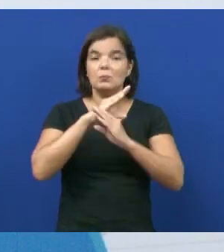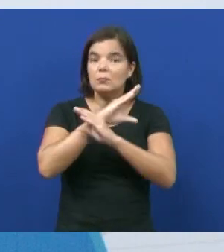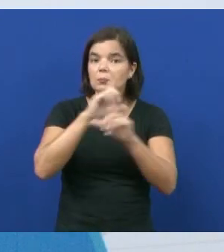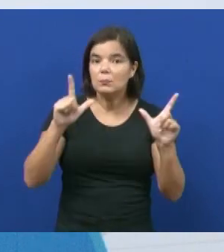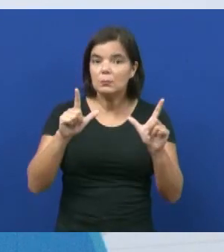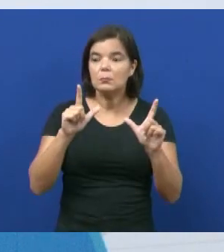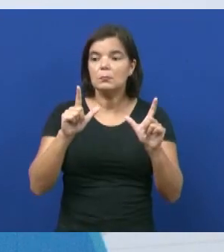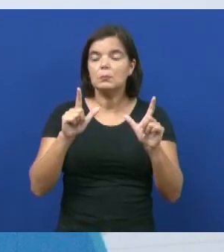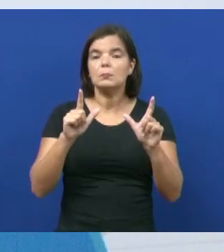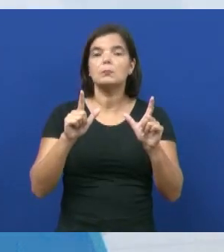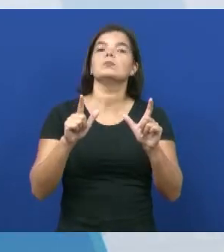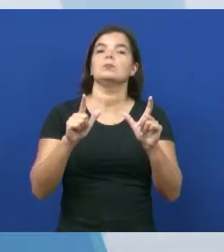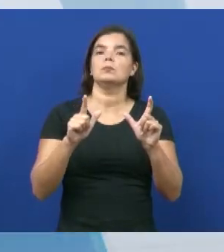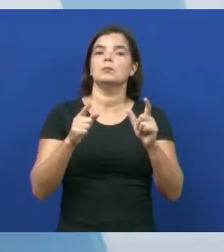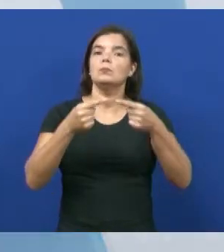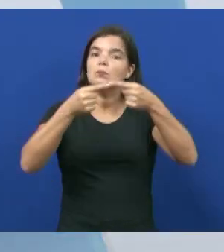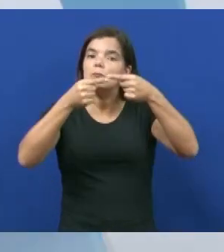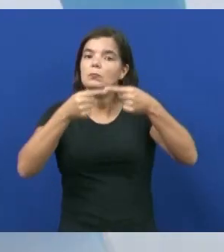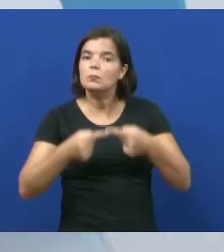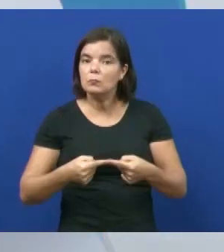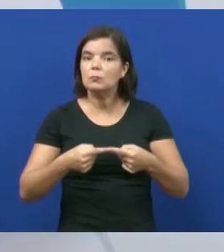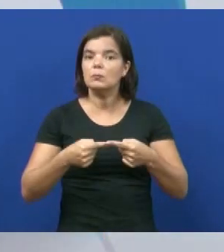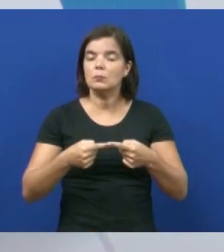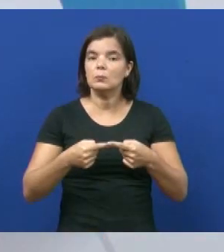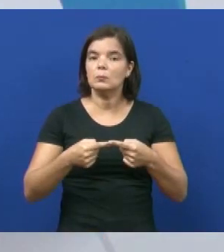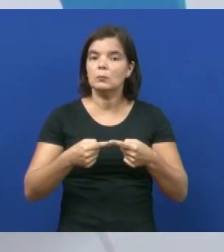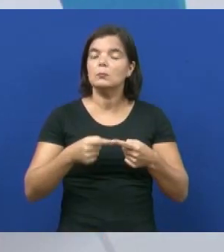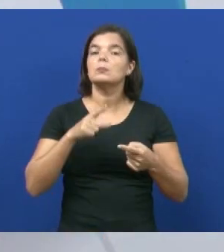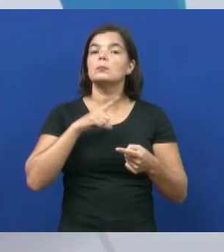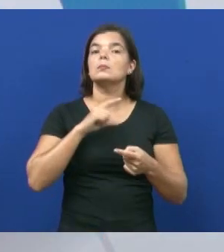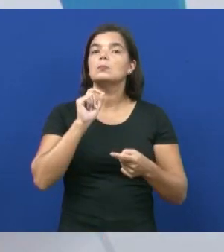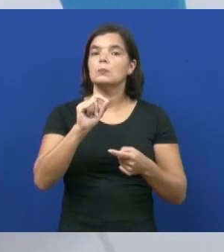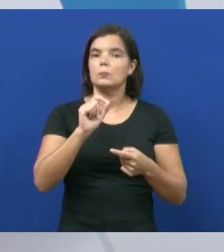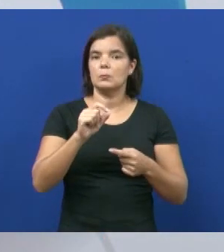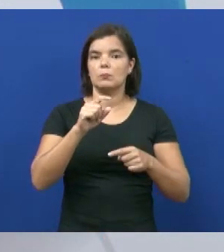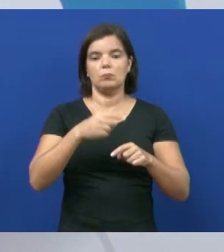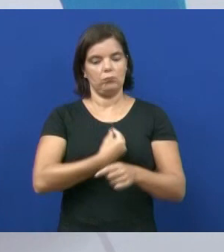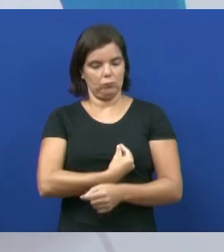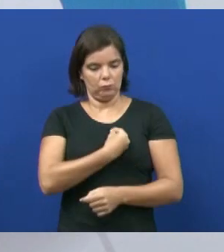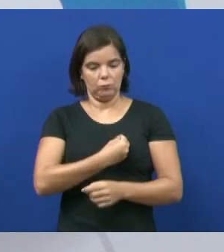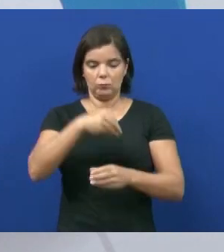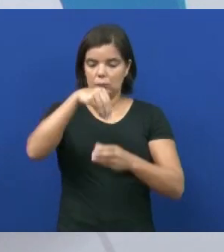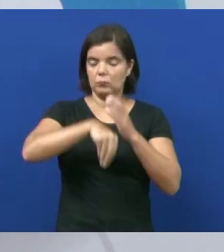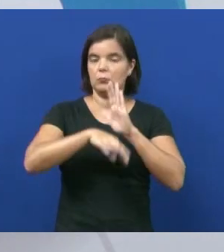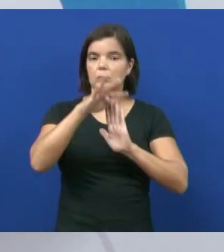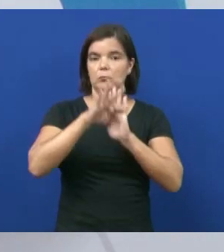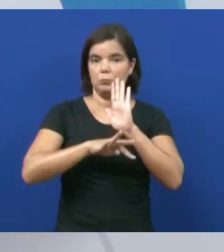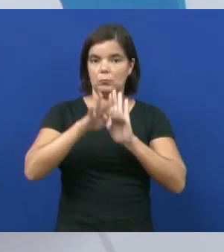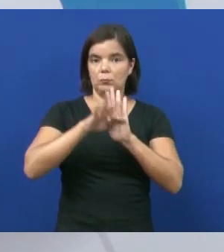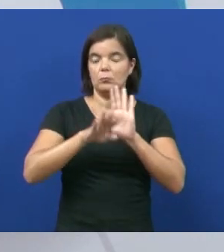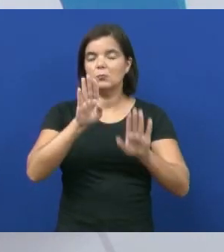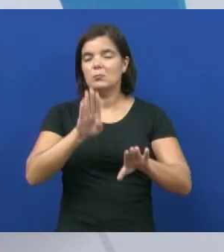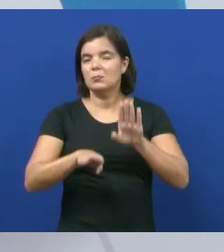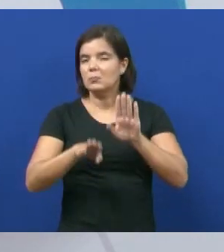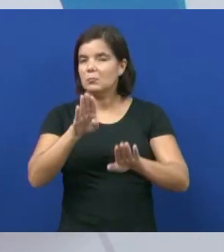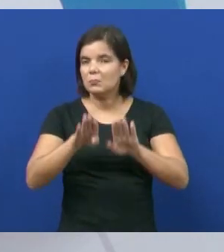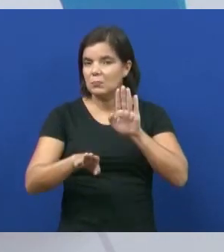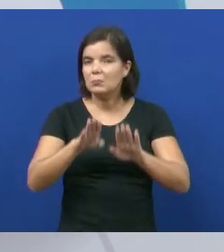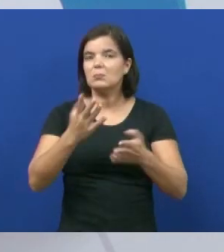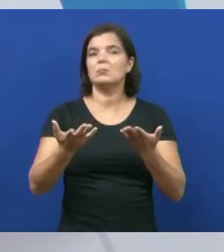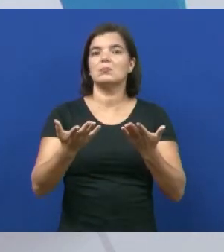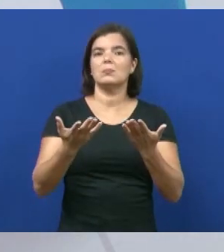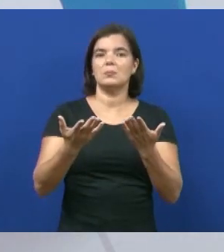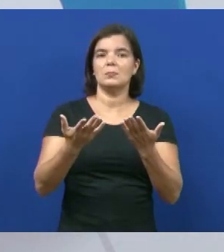claro que os elementos coesivos, eles são elementos que estão presentes dentro do texto, muitas vezes